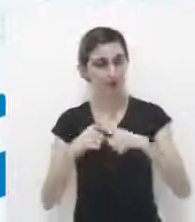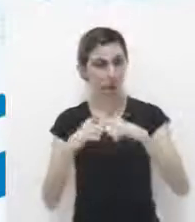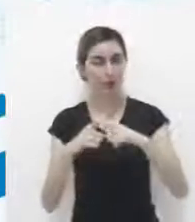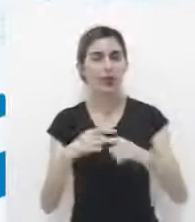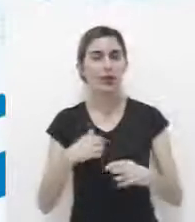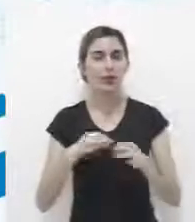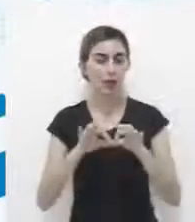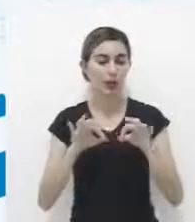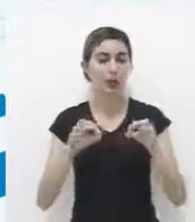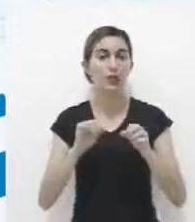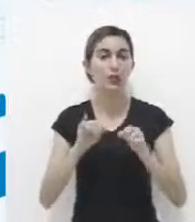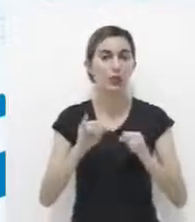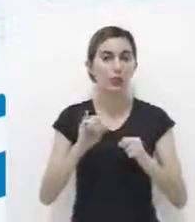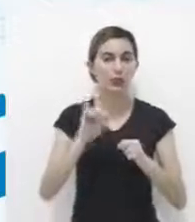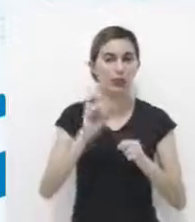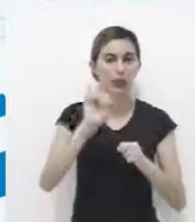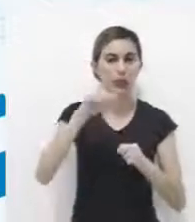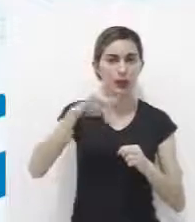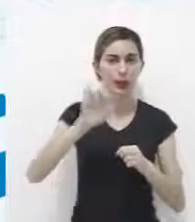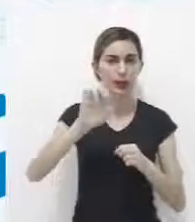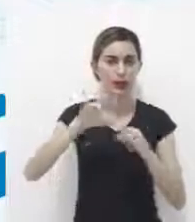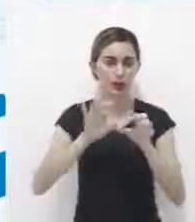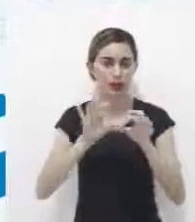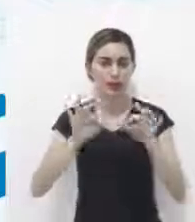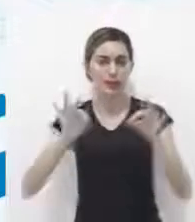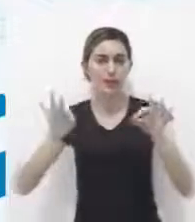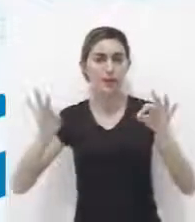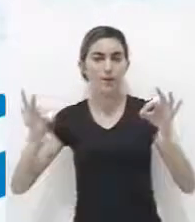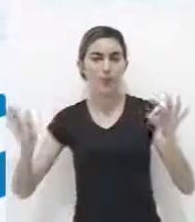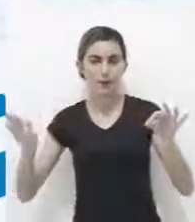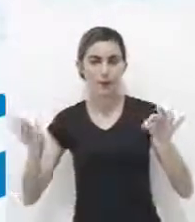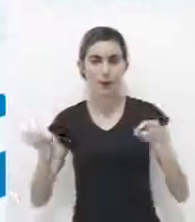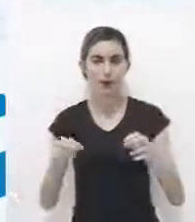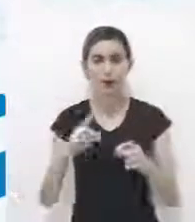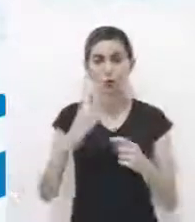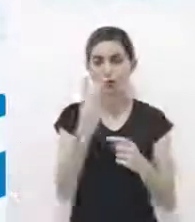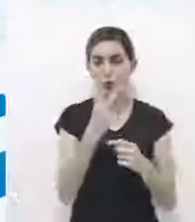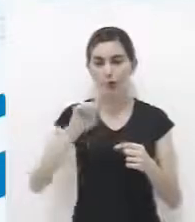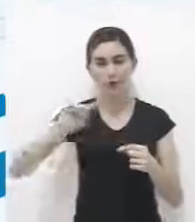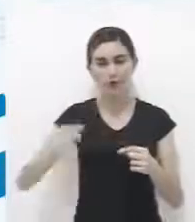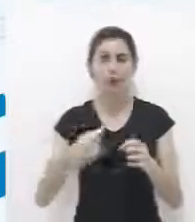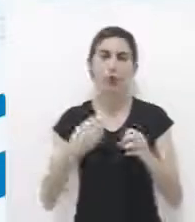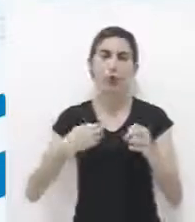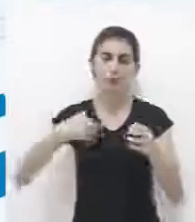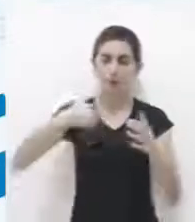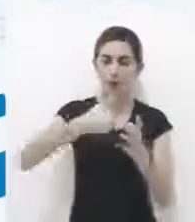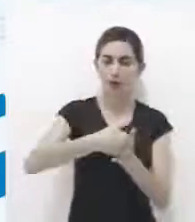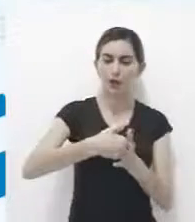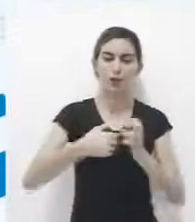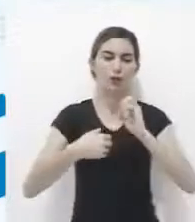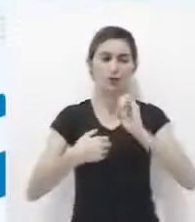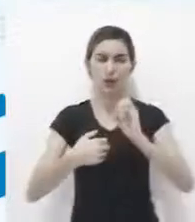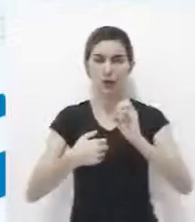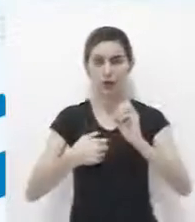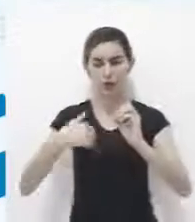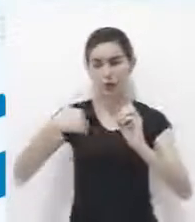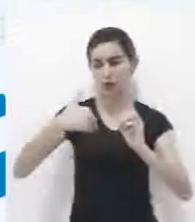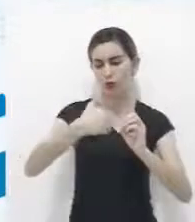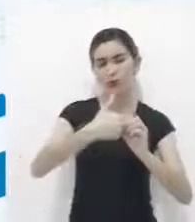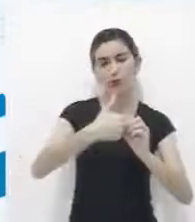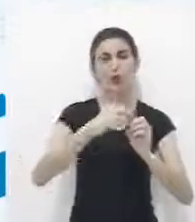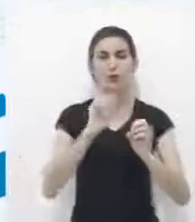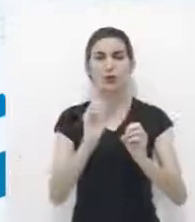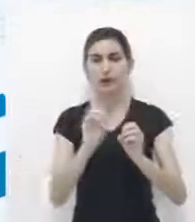inteiros, então ele vai se distanciando do 0. Agora, quando os dois têm vírgula, a tendência então é eles se